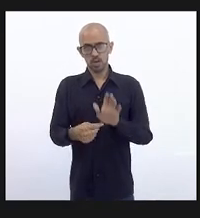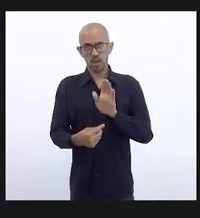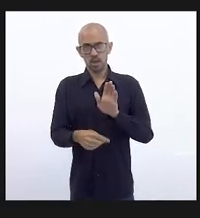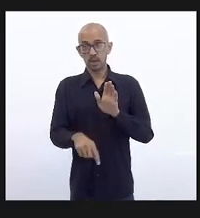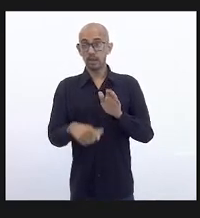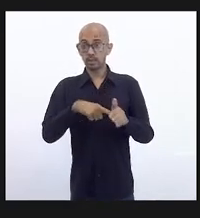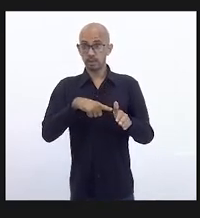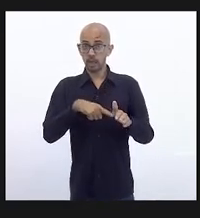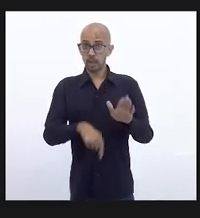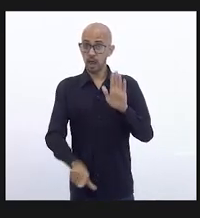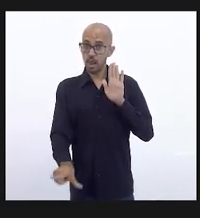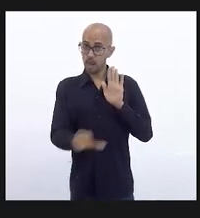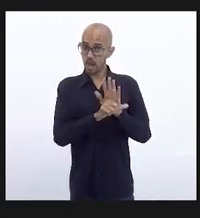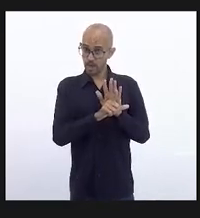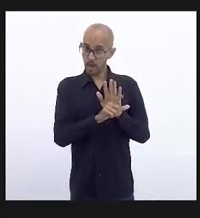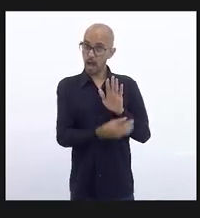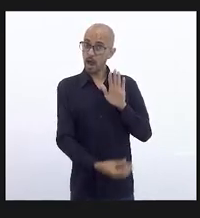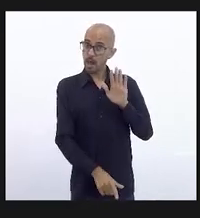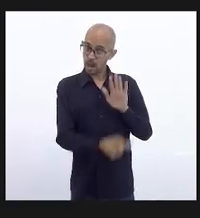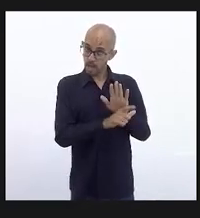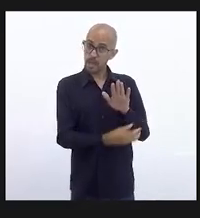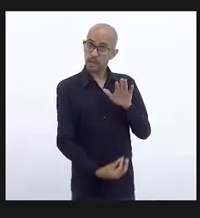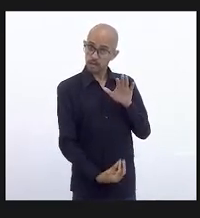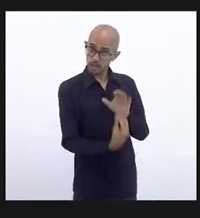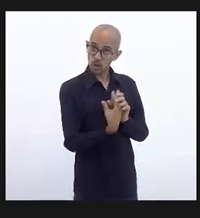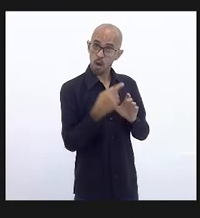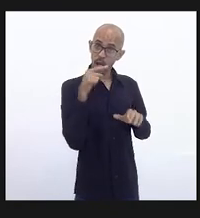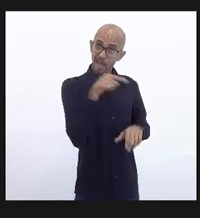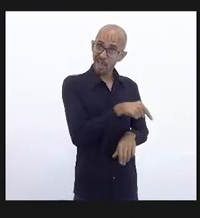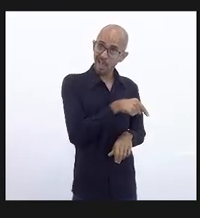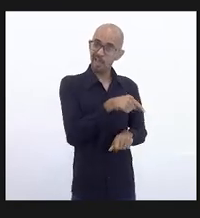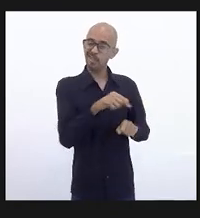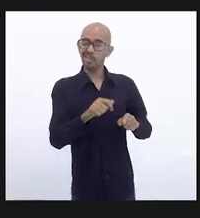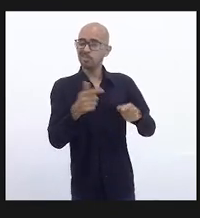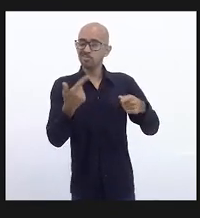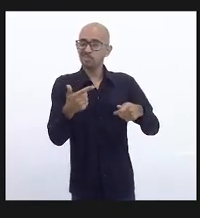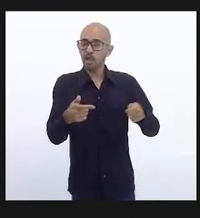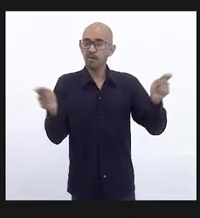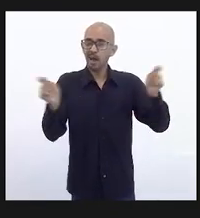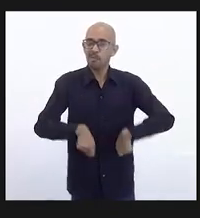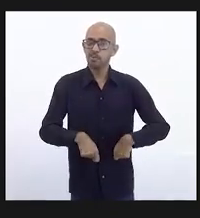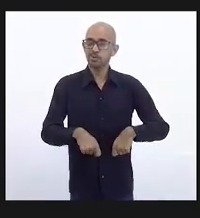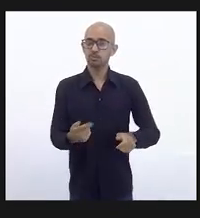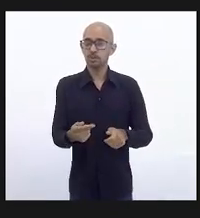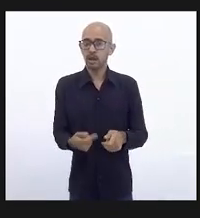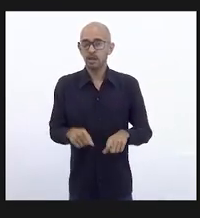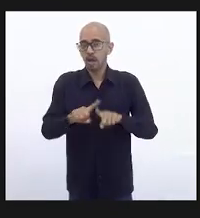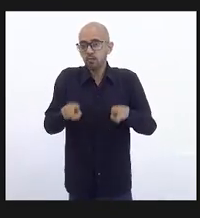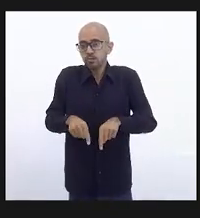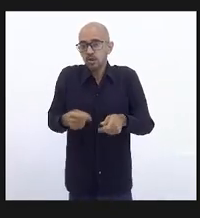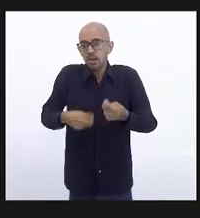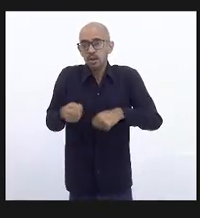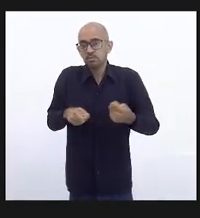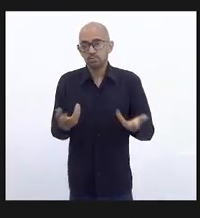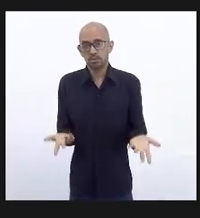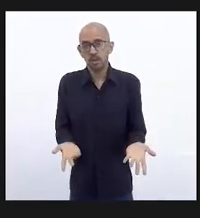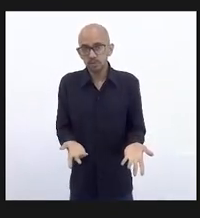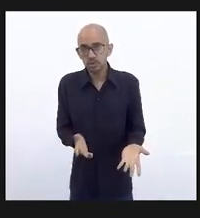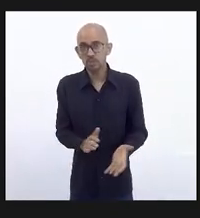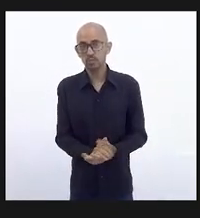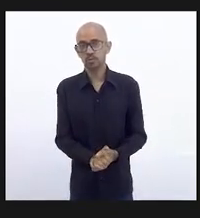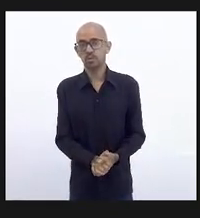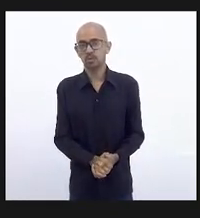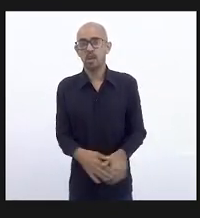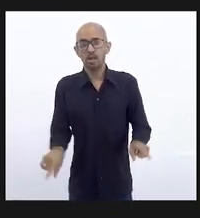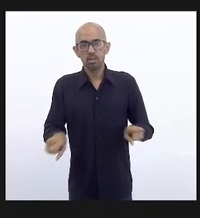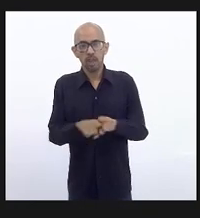A lei que criou a UESO a criou sem a possibilidade de ter servidores administrativos. Assim como